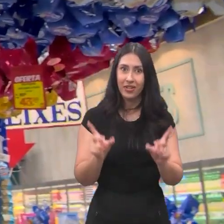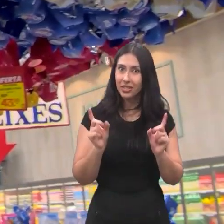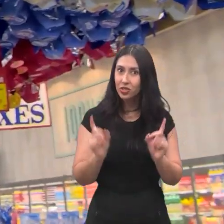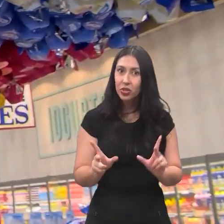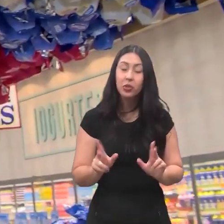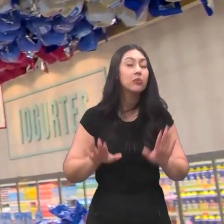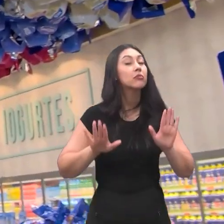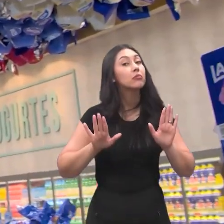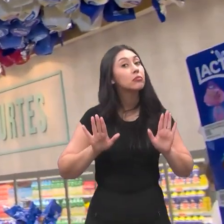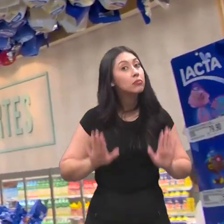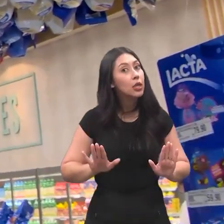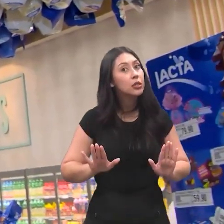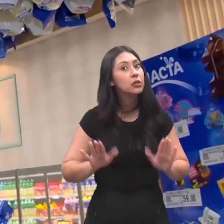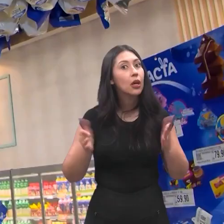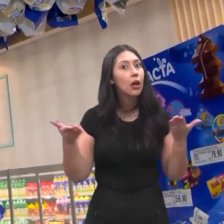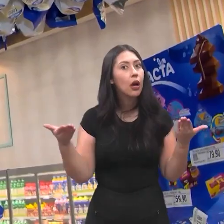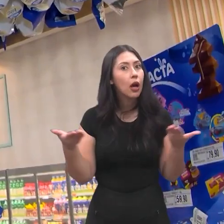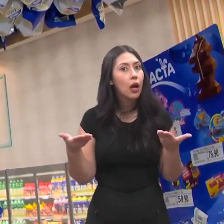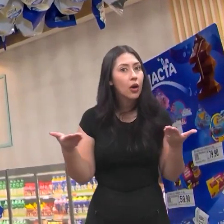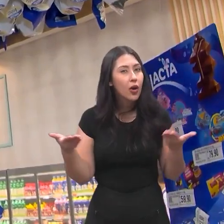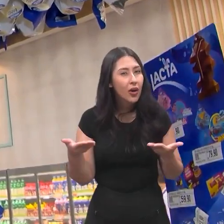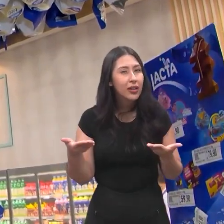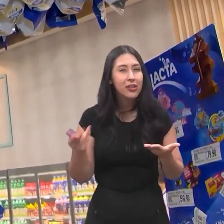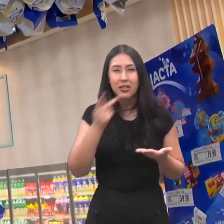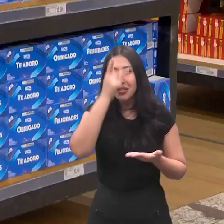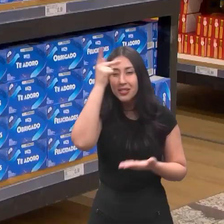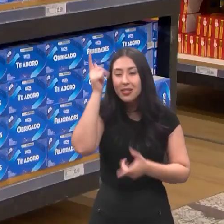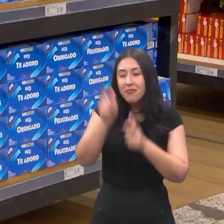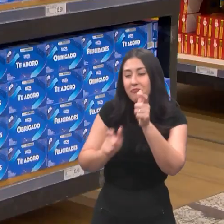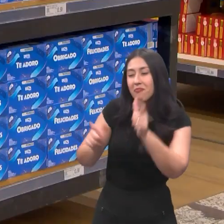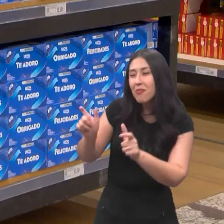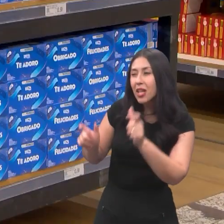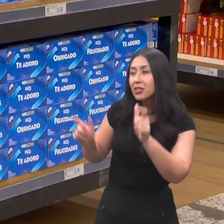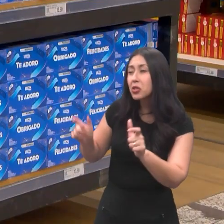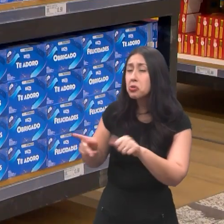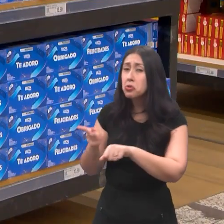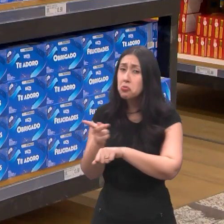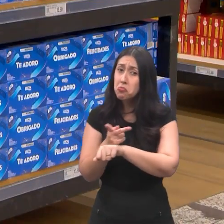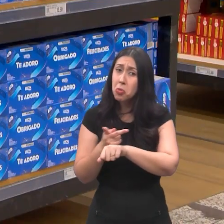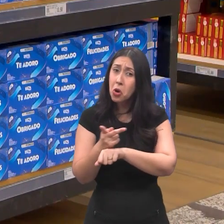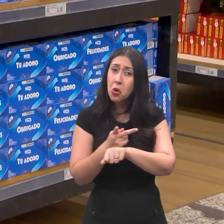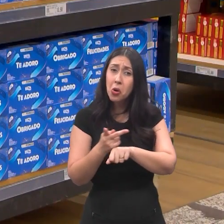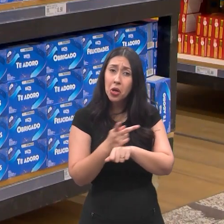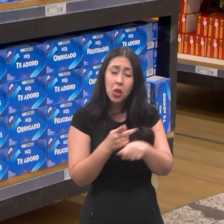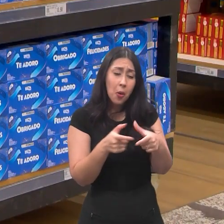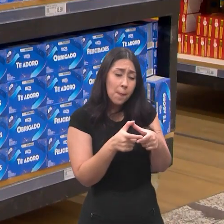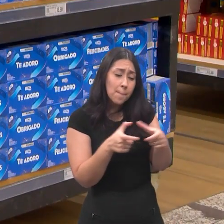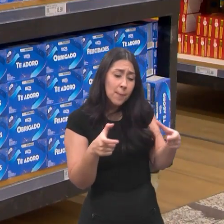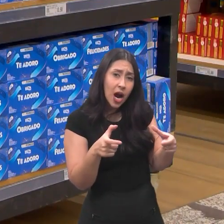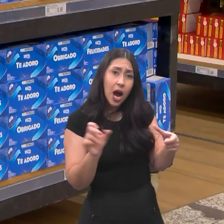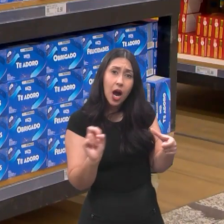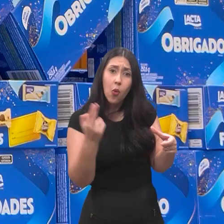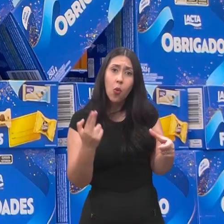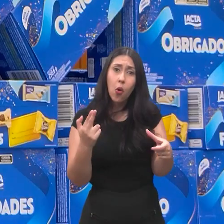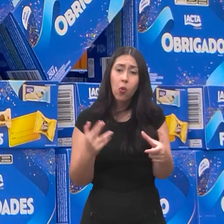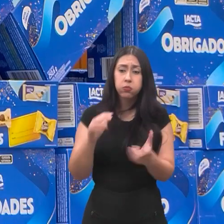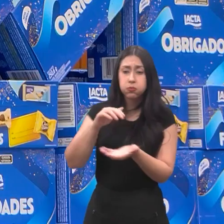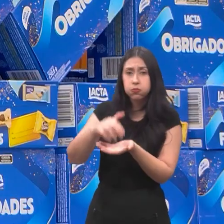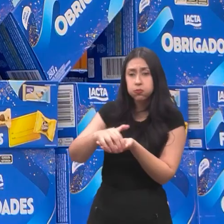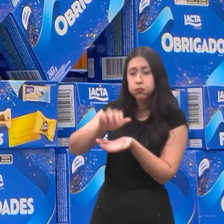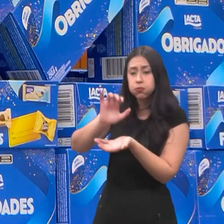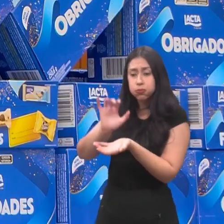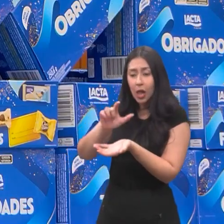na hora de presentear. Mas, dessa vez, muitos consumidores devem optar por barras e